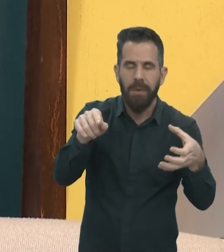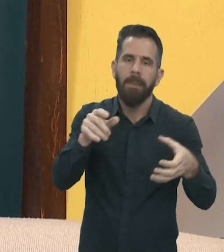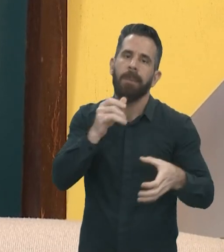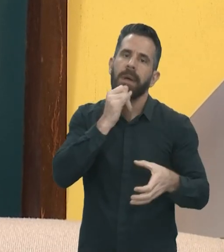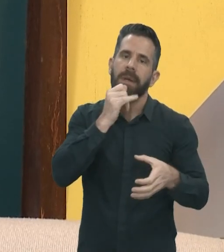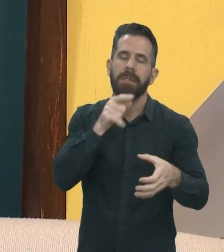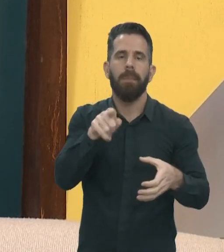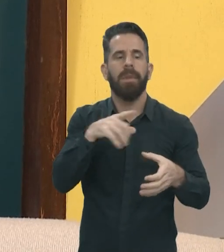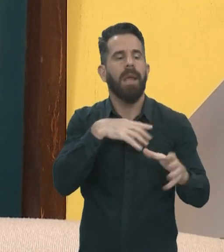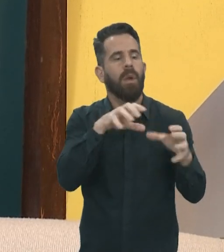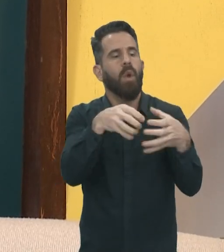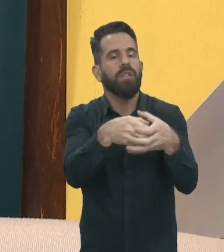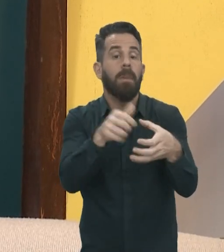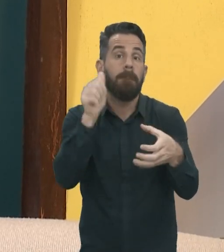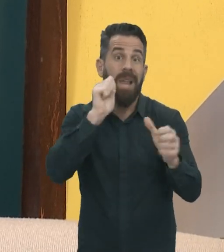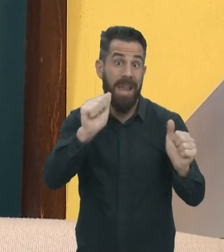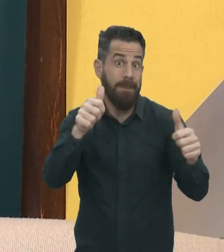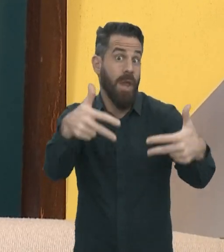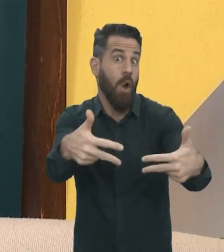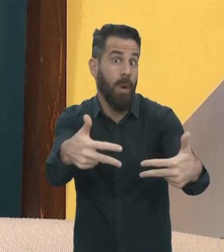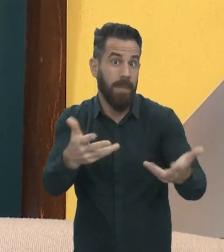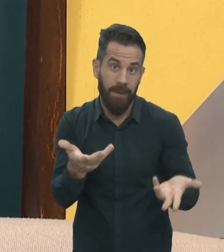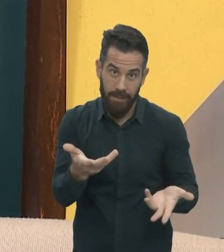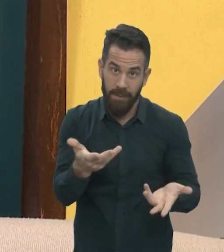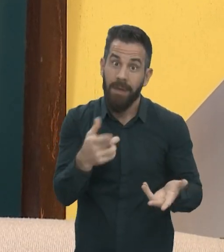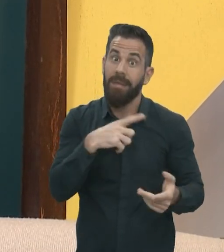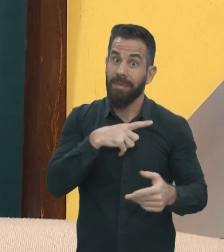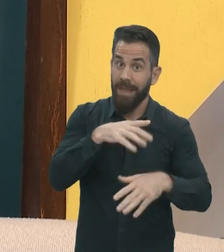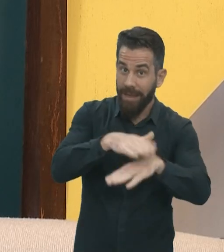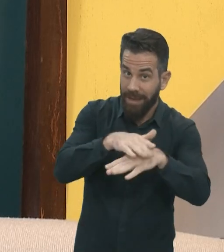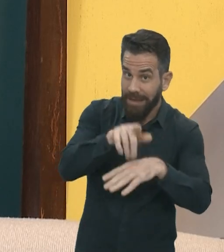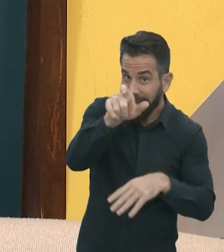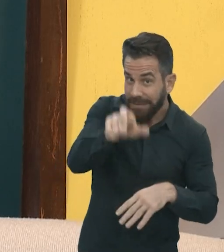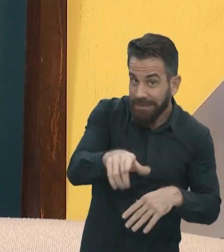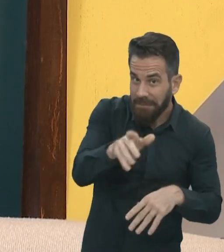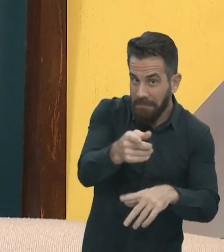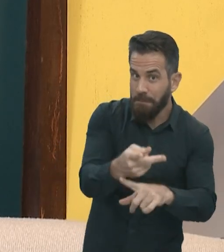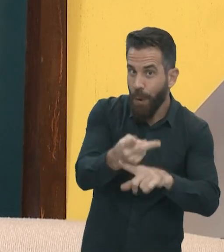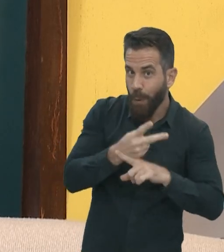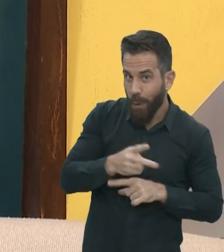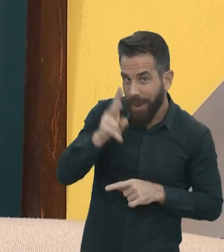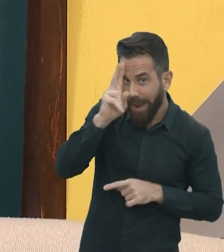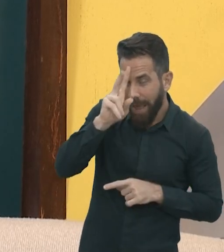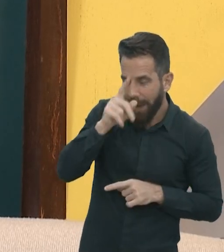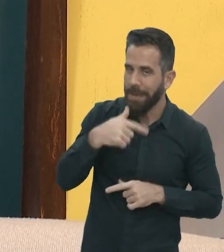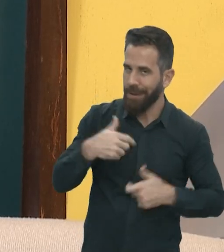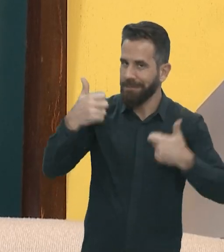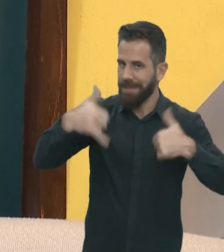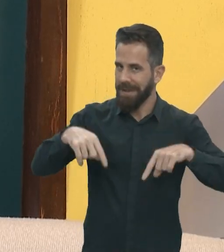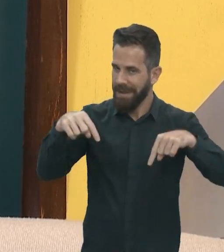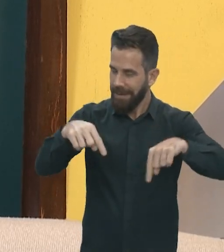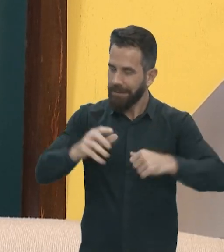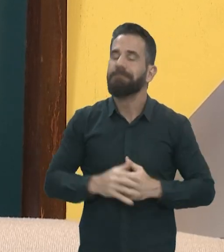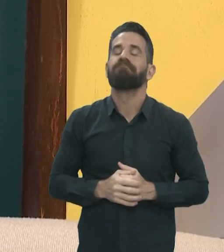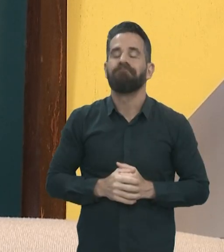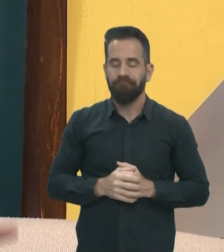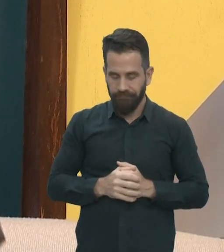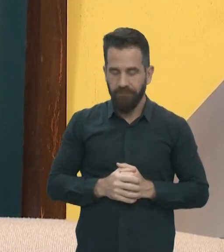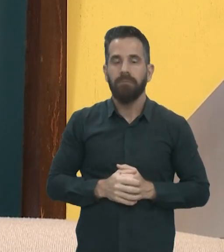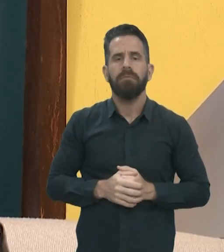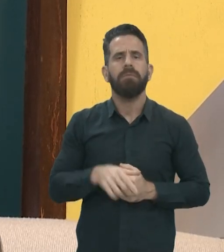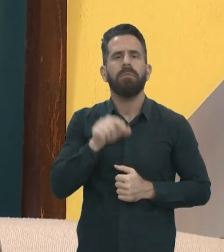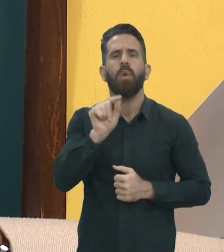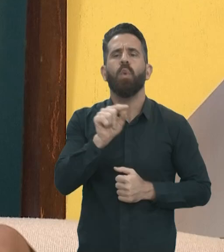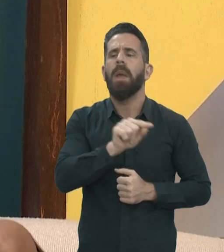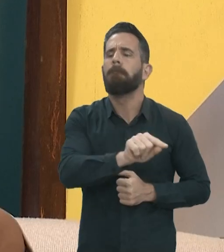hop, das meninas do hip hop. Olha, tá vendo? Você que me procurou aí do hip hop, estamos falando aqui. E o que há a demanda, né, dos coletivos? De ter espaço